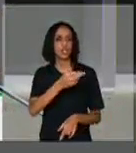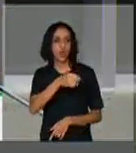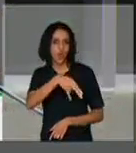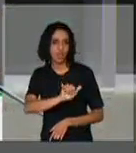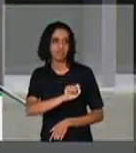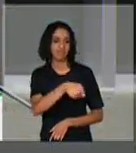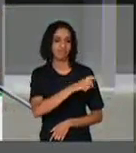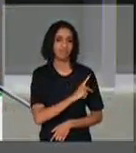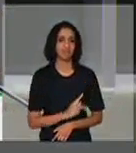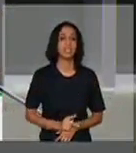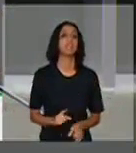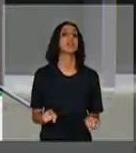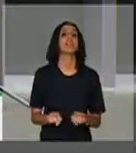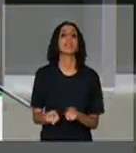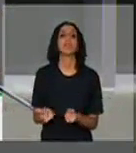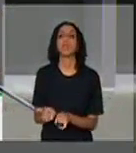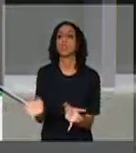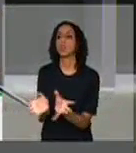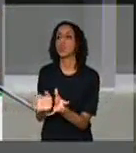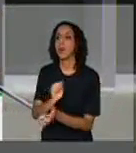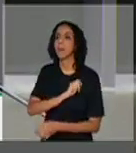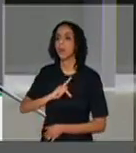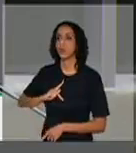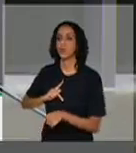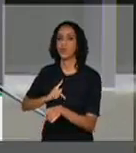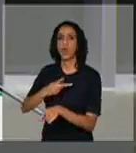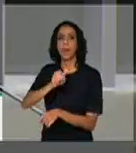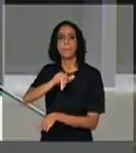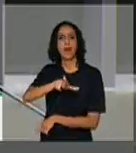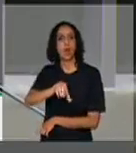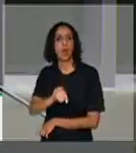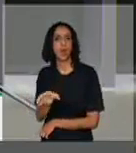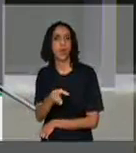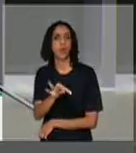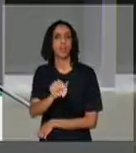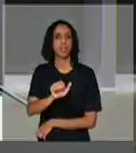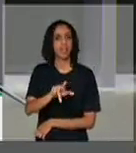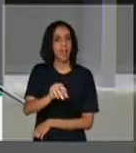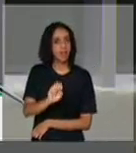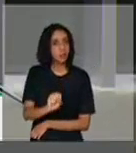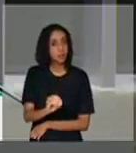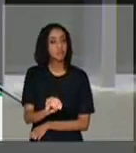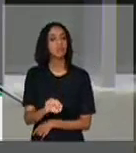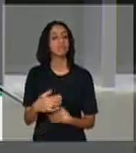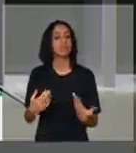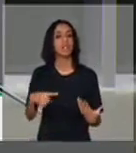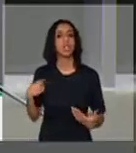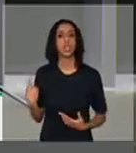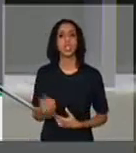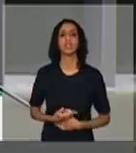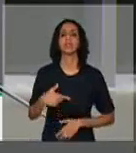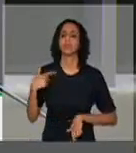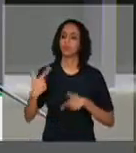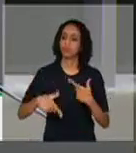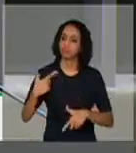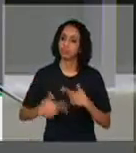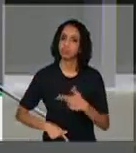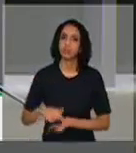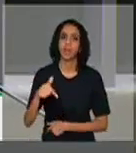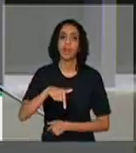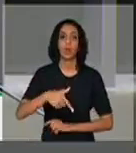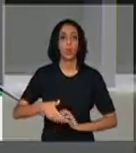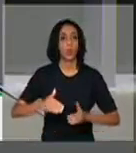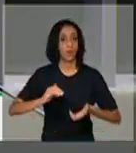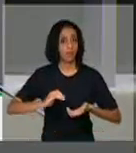rede apostólica aqui representada pelo apóstolo Paulo de Tarso, temos atuado constantemente no Congresso